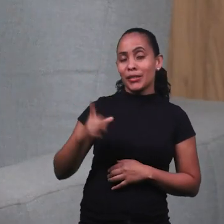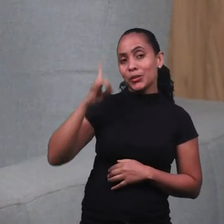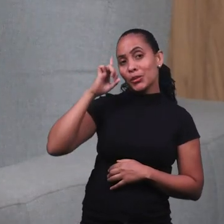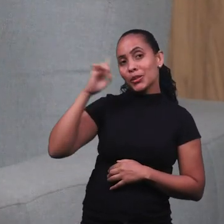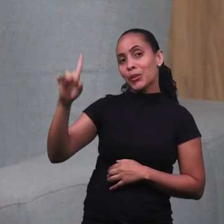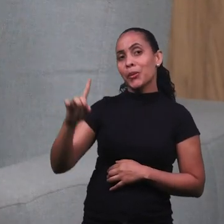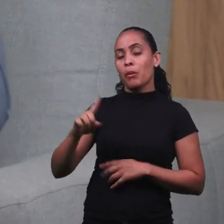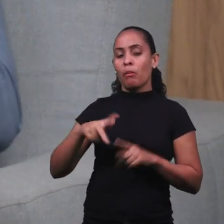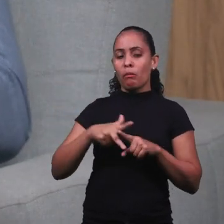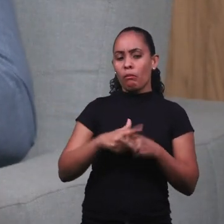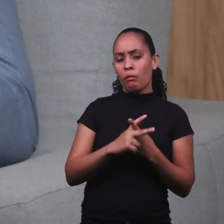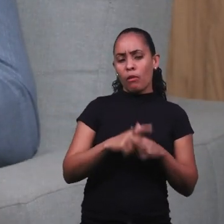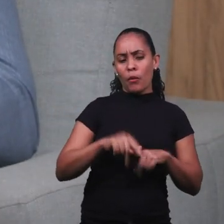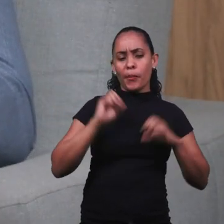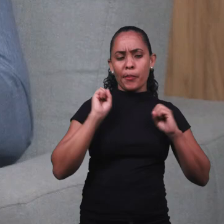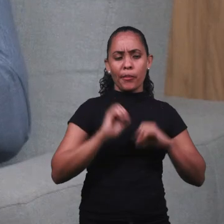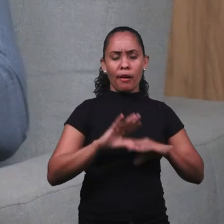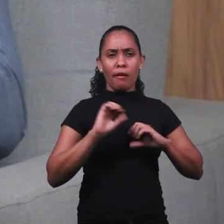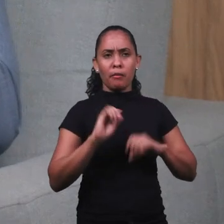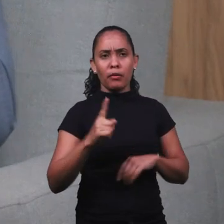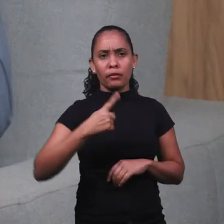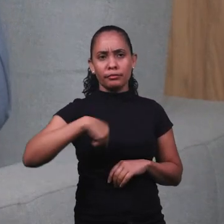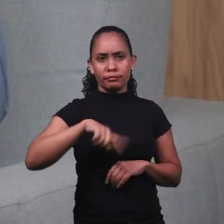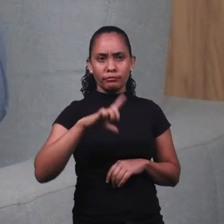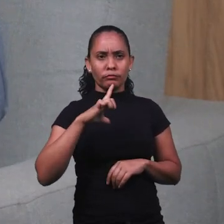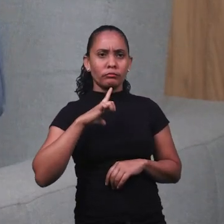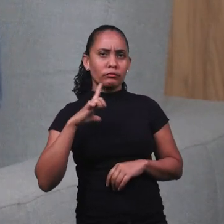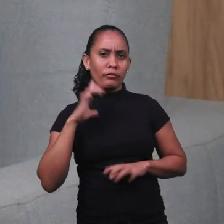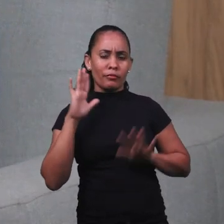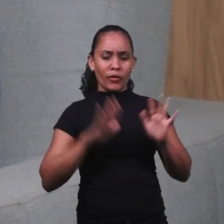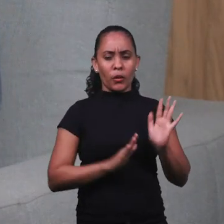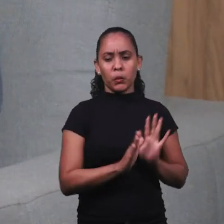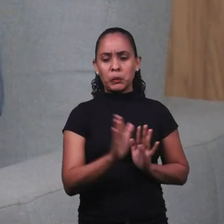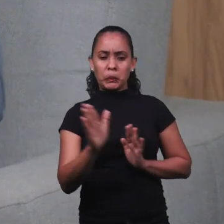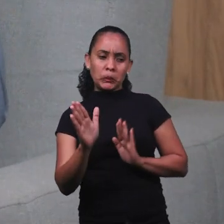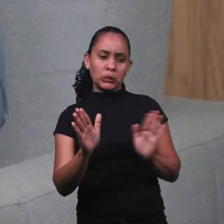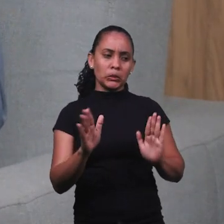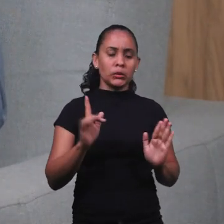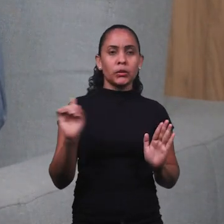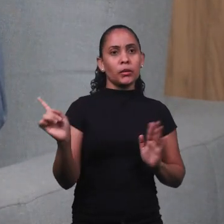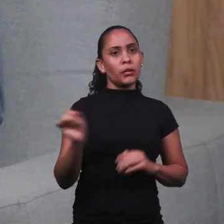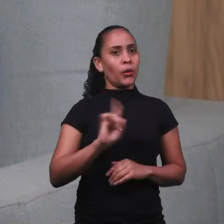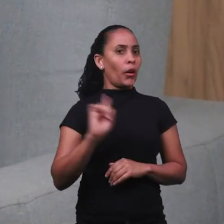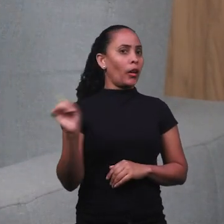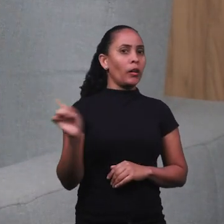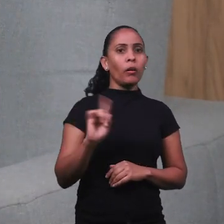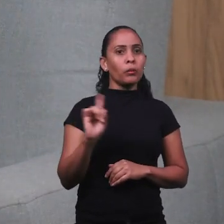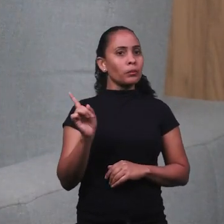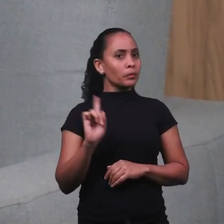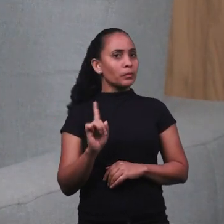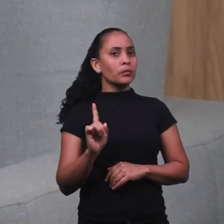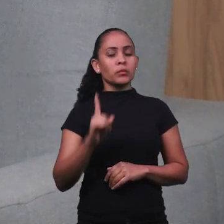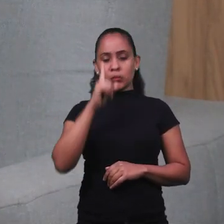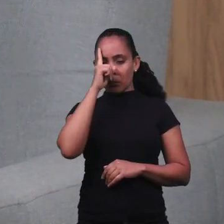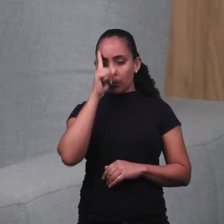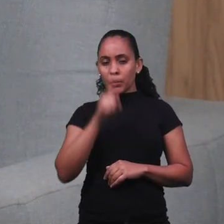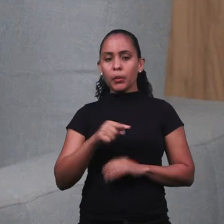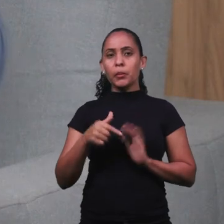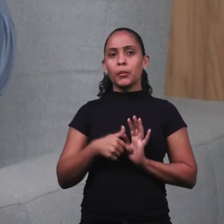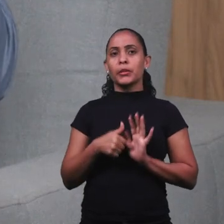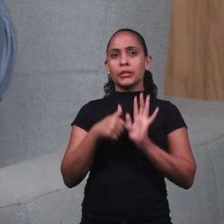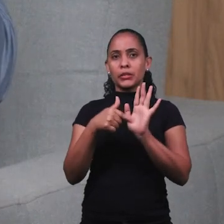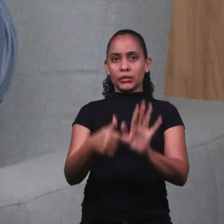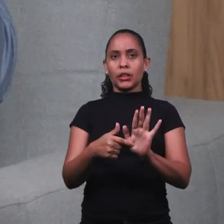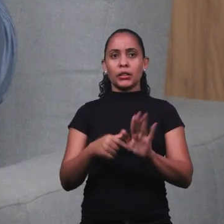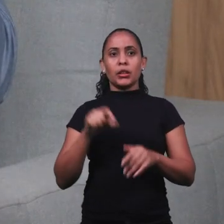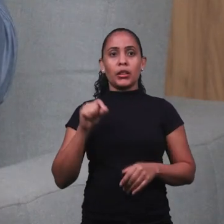o corrigiu, o ensinou. Às vezes ele queria ir para um lugar, o Senhor falou, não é aqui não, não faz isso não, é assim, mostrando que a